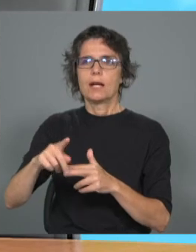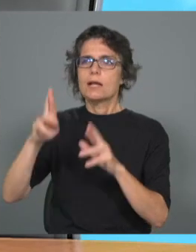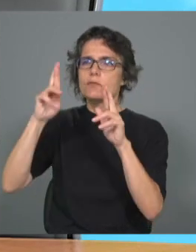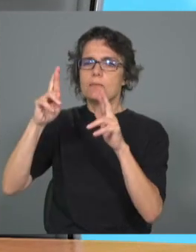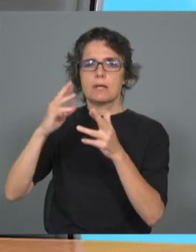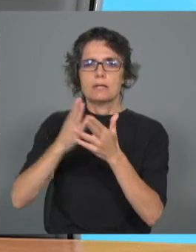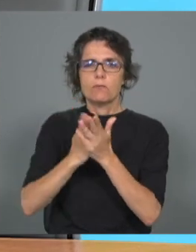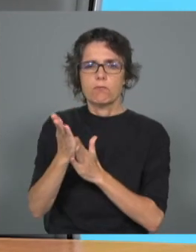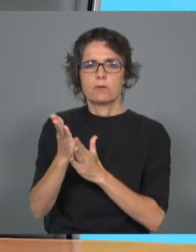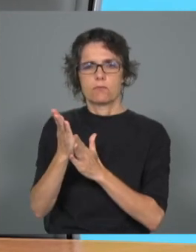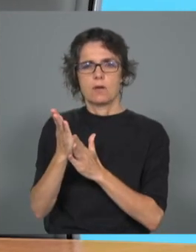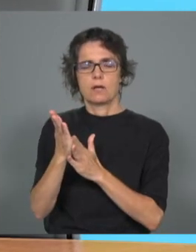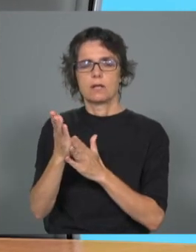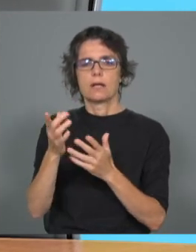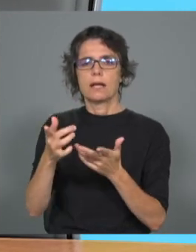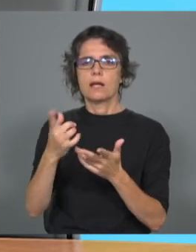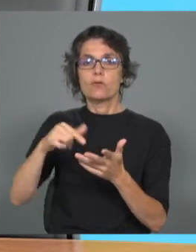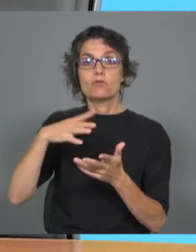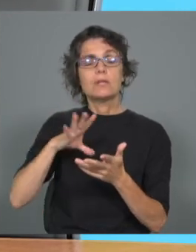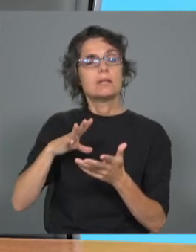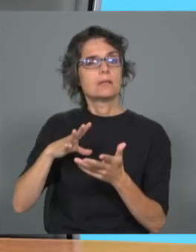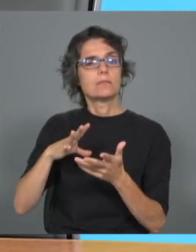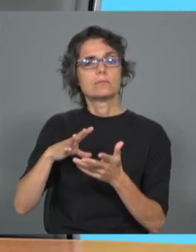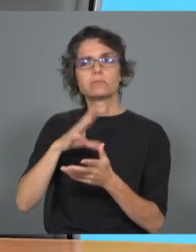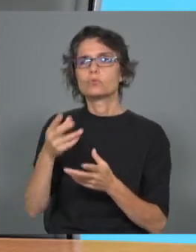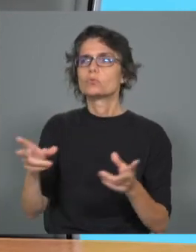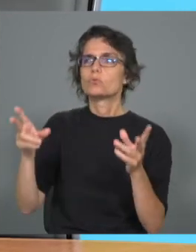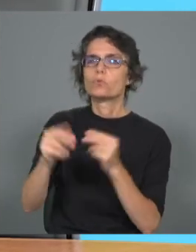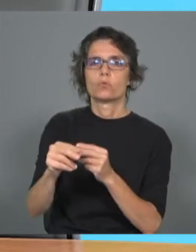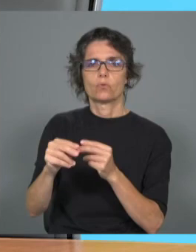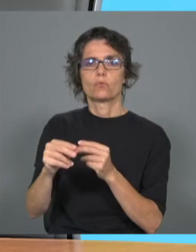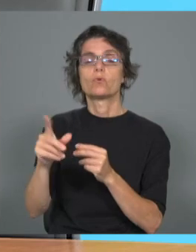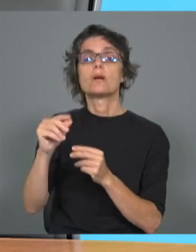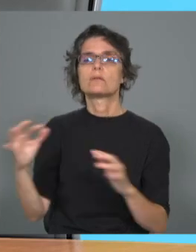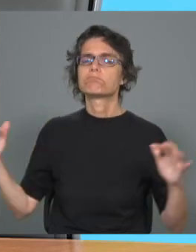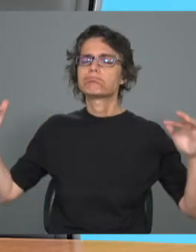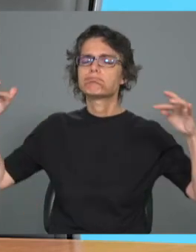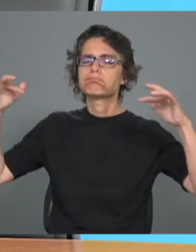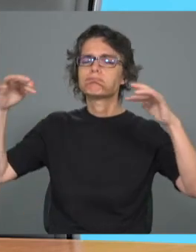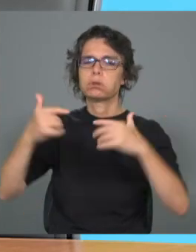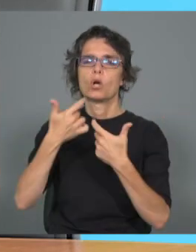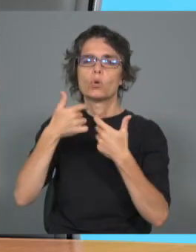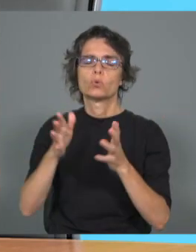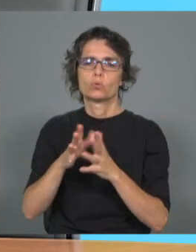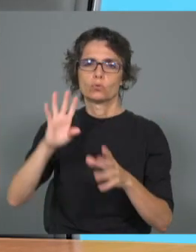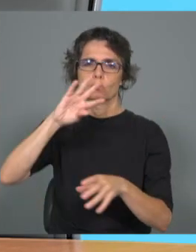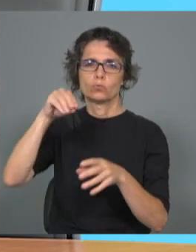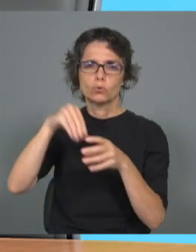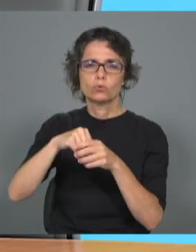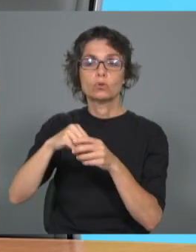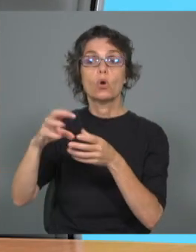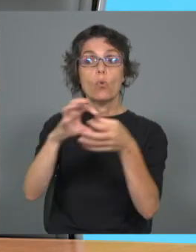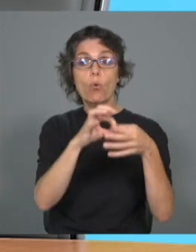esperança. Então, queremos, de facto, um mundo novo, incluindo migrantes e refugiados, contando com a sua